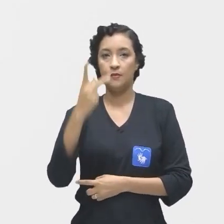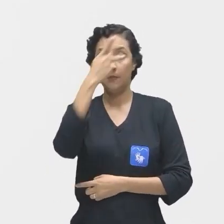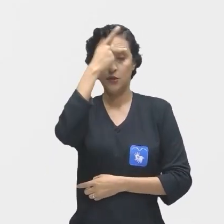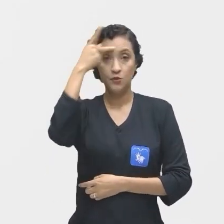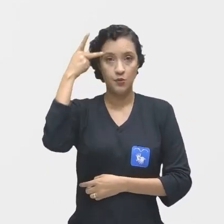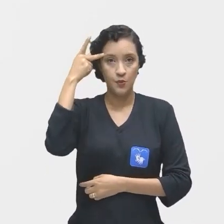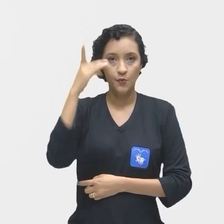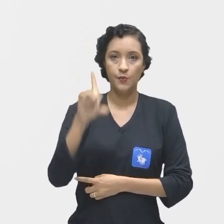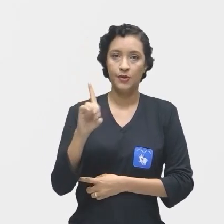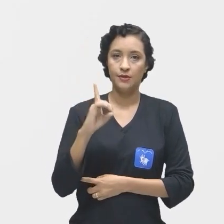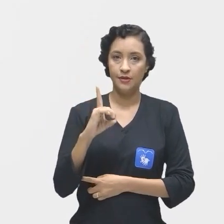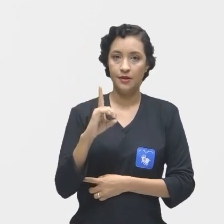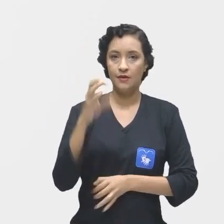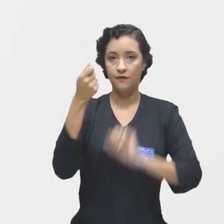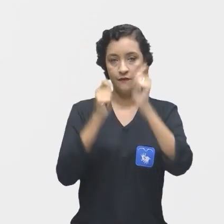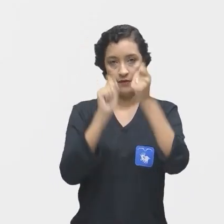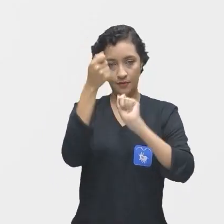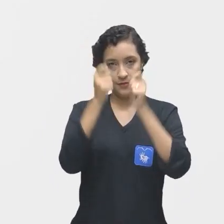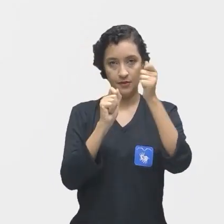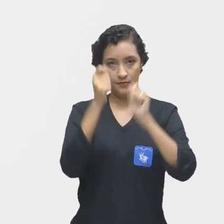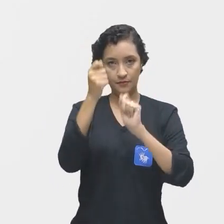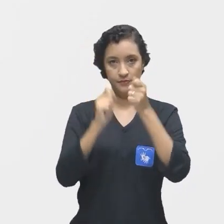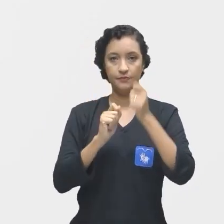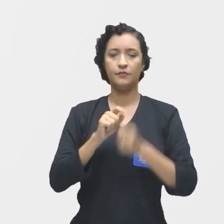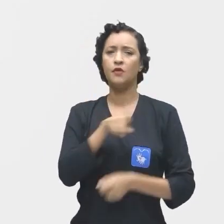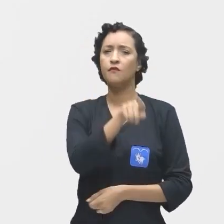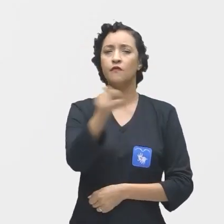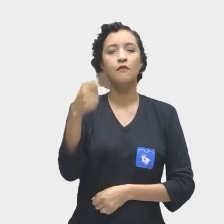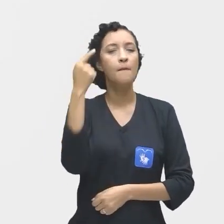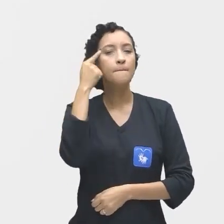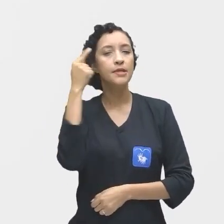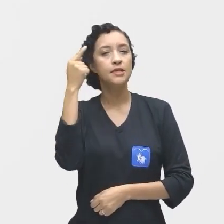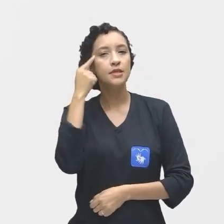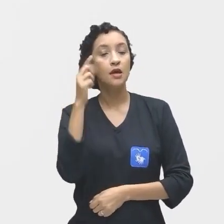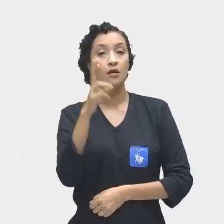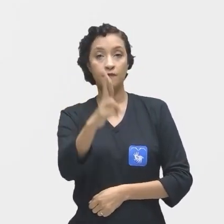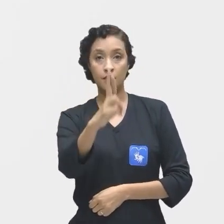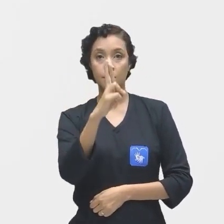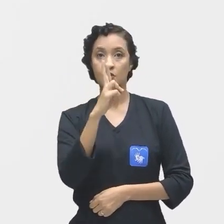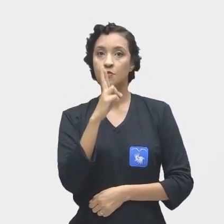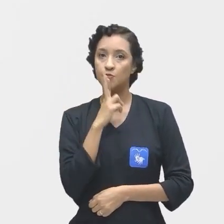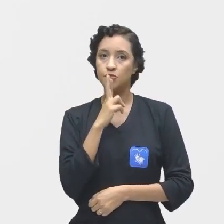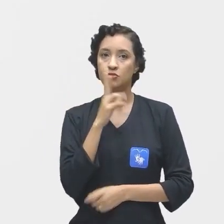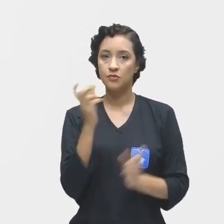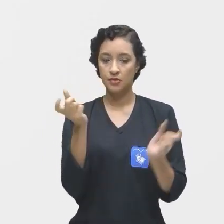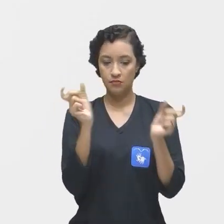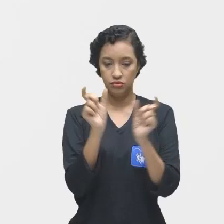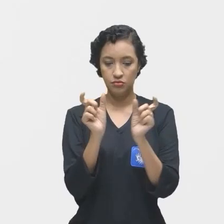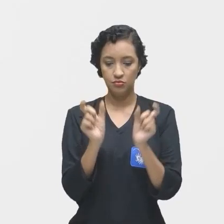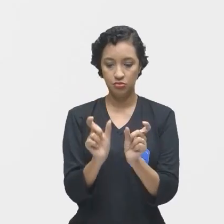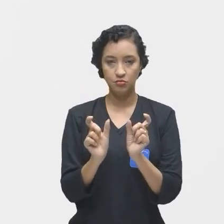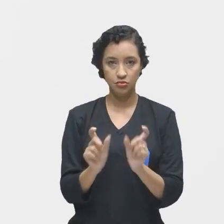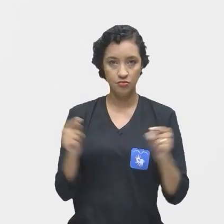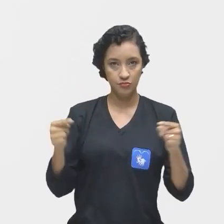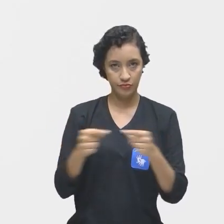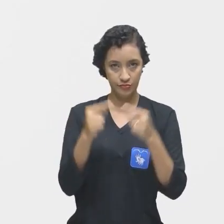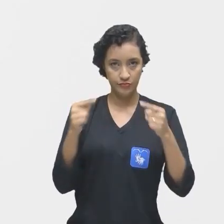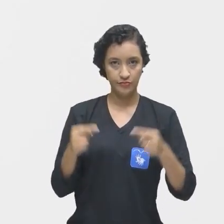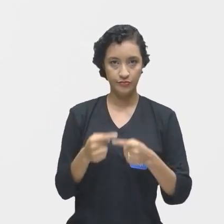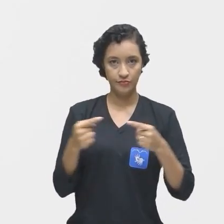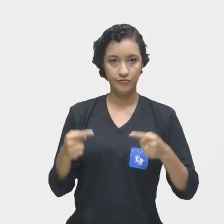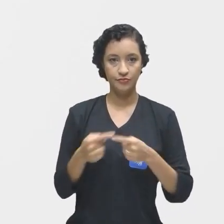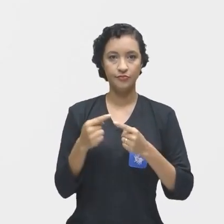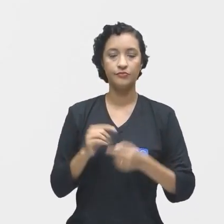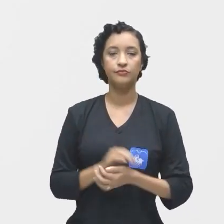e D, fábrica. Você vai pensar e você vai classificar em cada uma categoria. Vamos